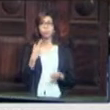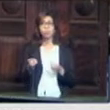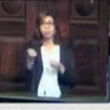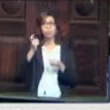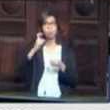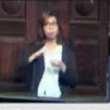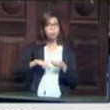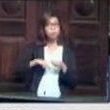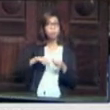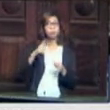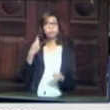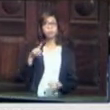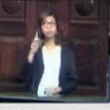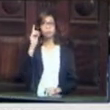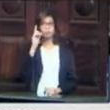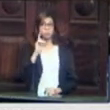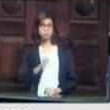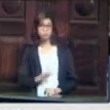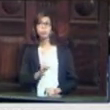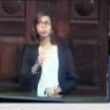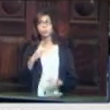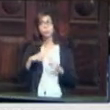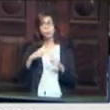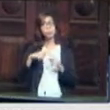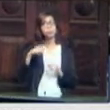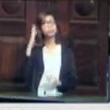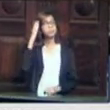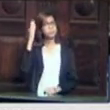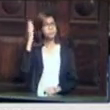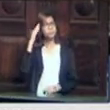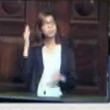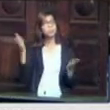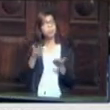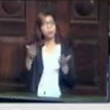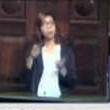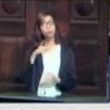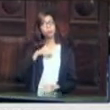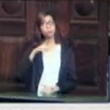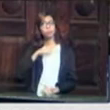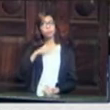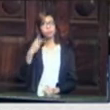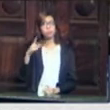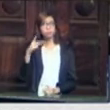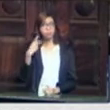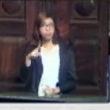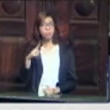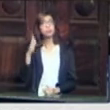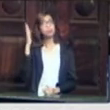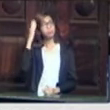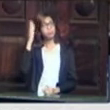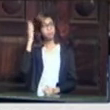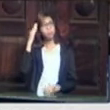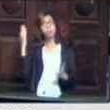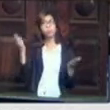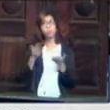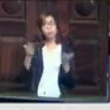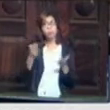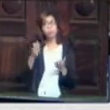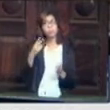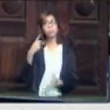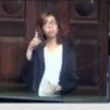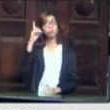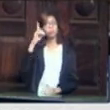conquista de um direito, já que temos aí um ato jurídico perfeito e já que temos aí o